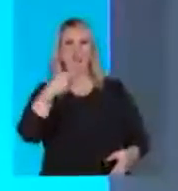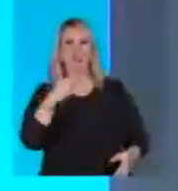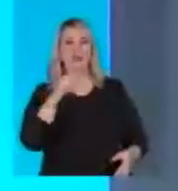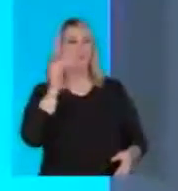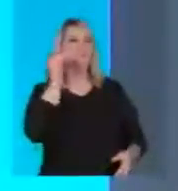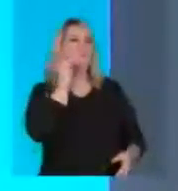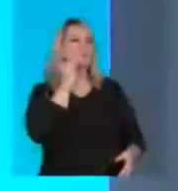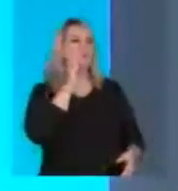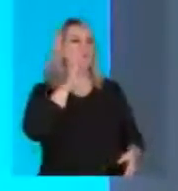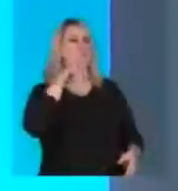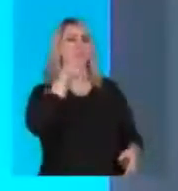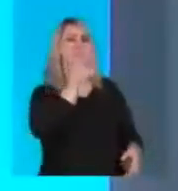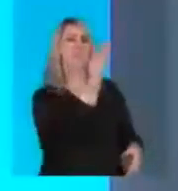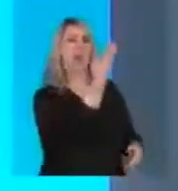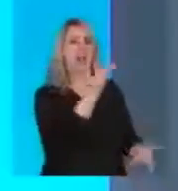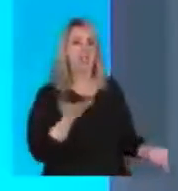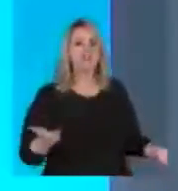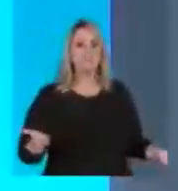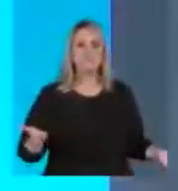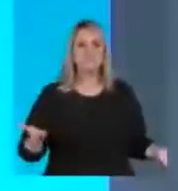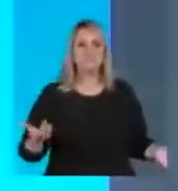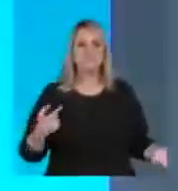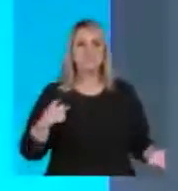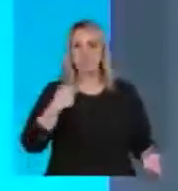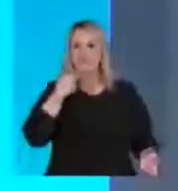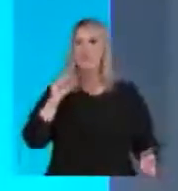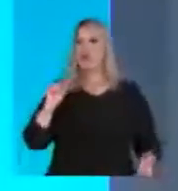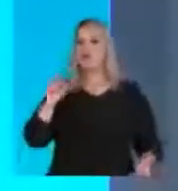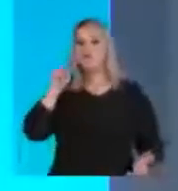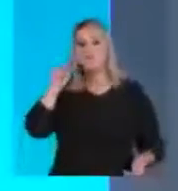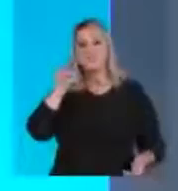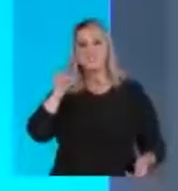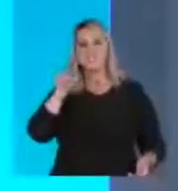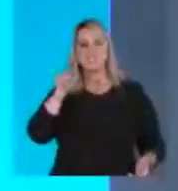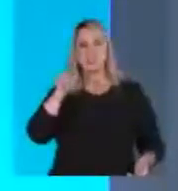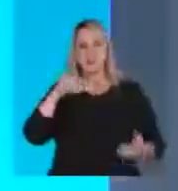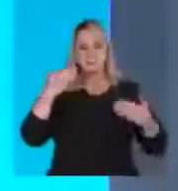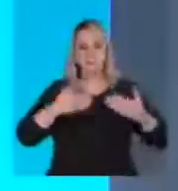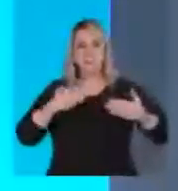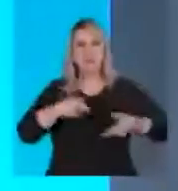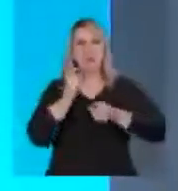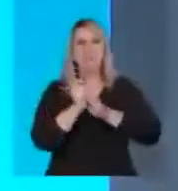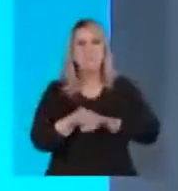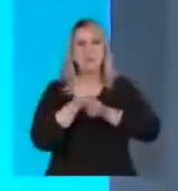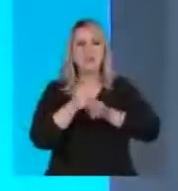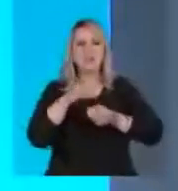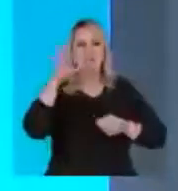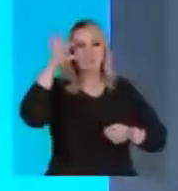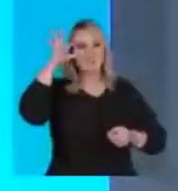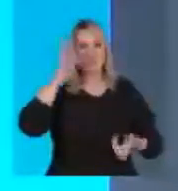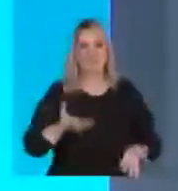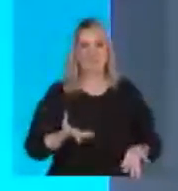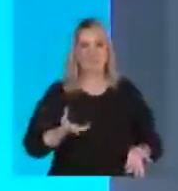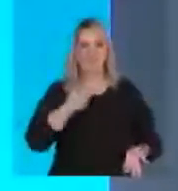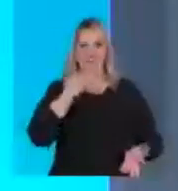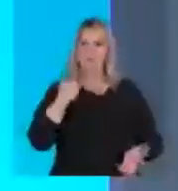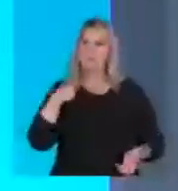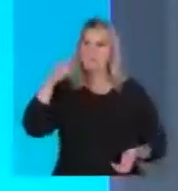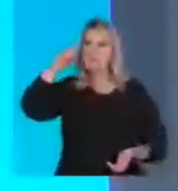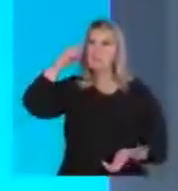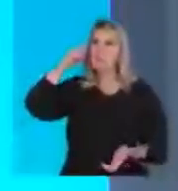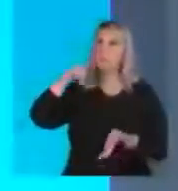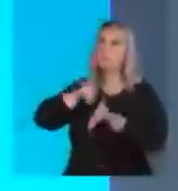além disso quero dizer aqui o seguinte só foi ministro da pesca da presidenta dilma e me vem à seguinte pergunta